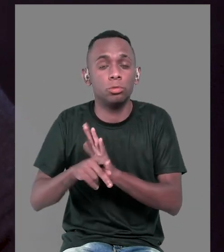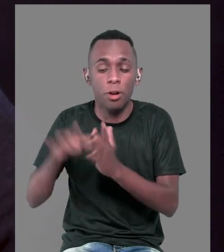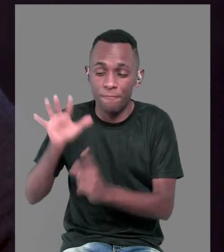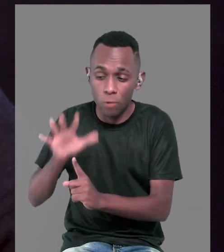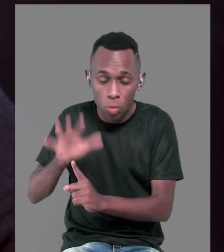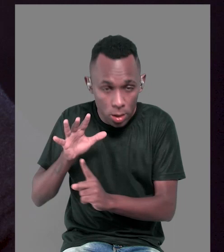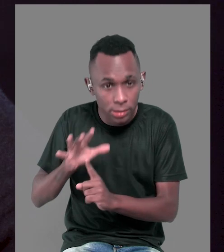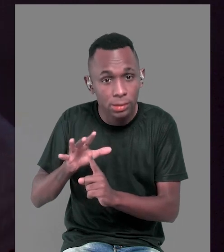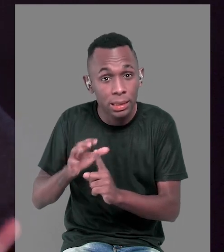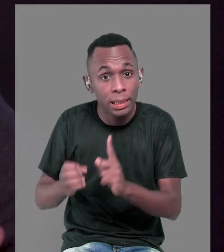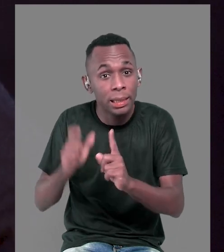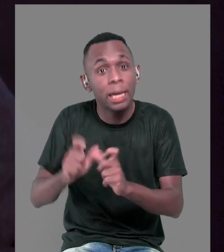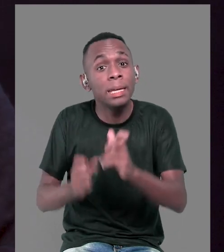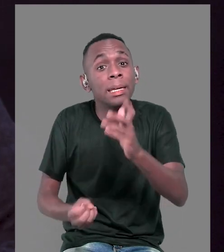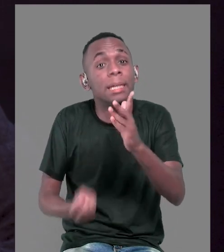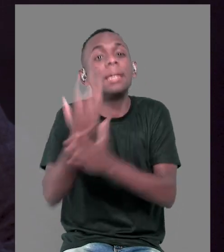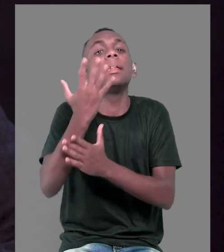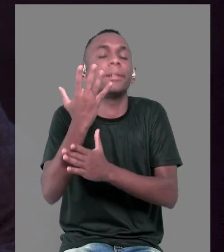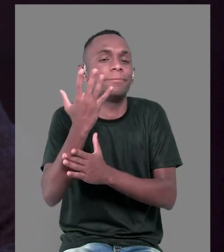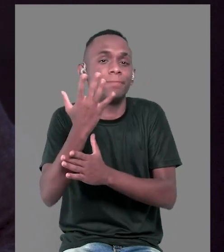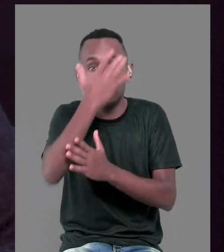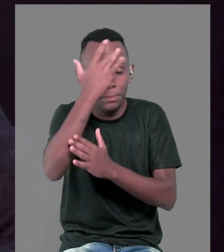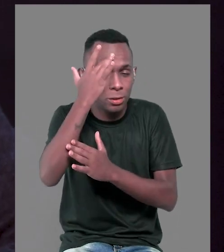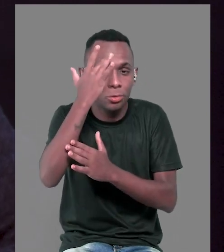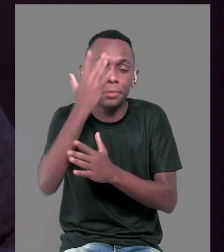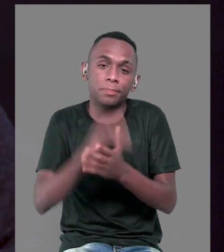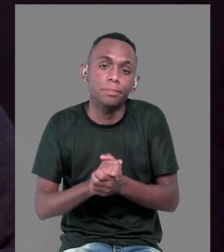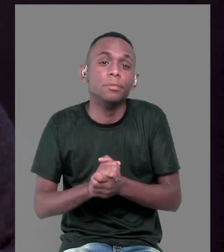criadores. E isso aconteceu em outros lugares.